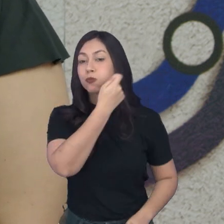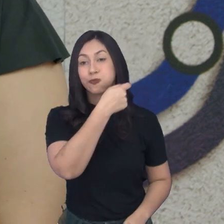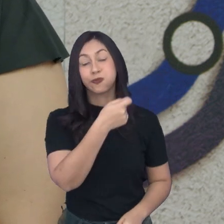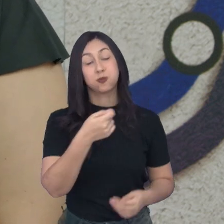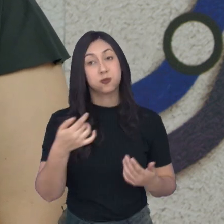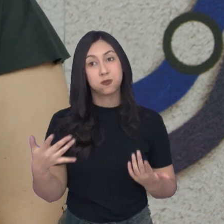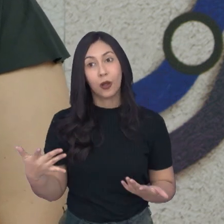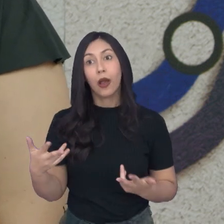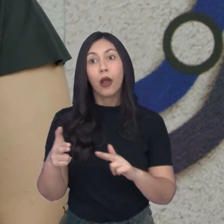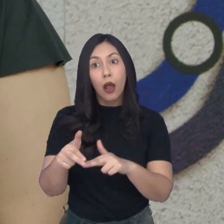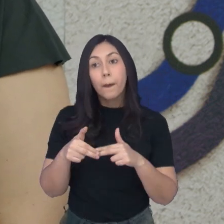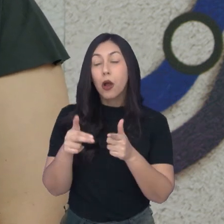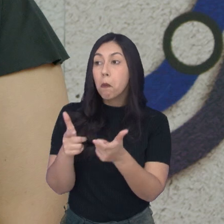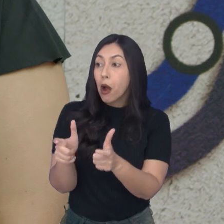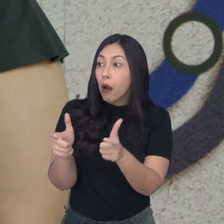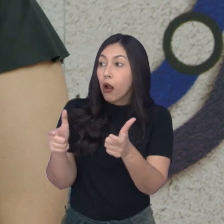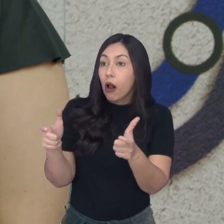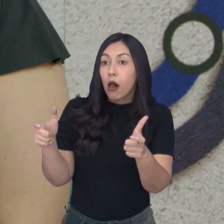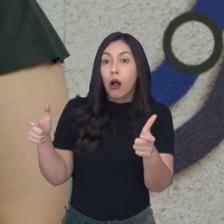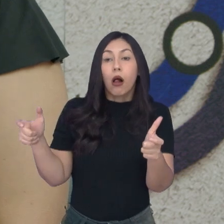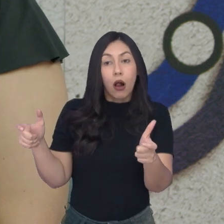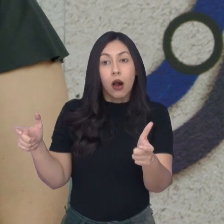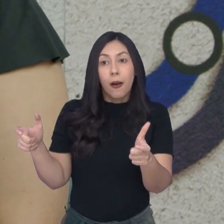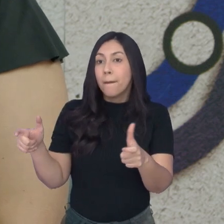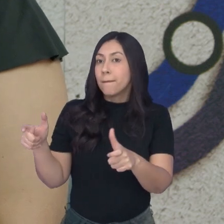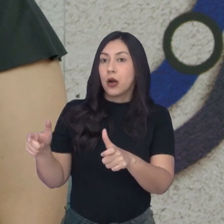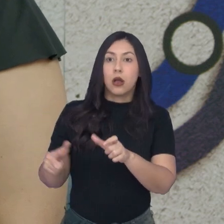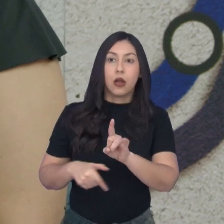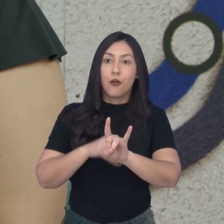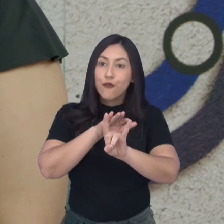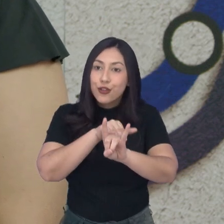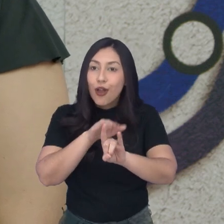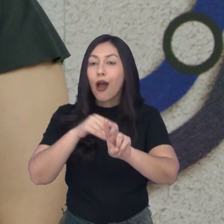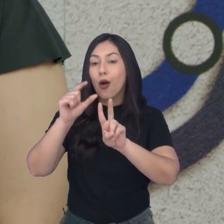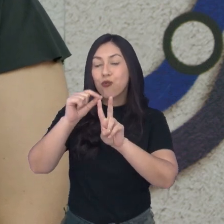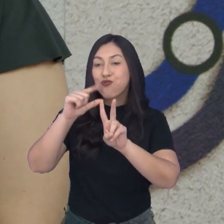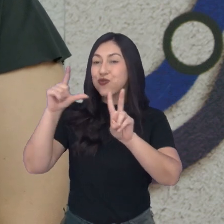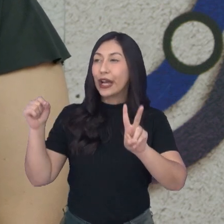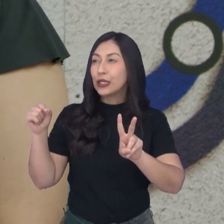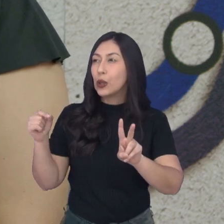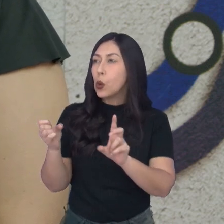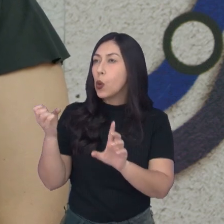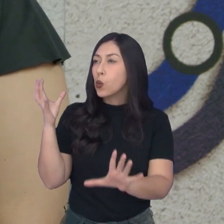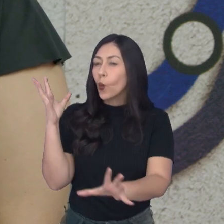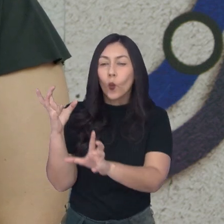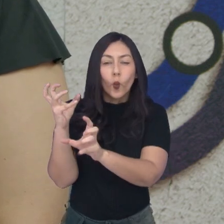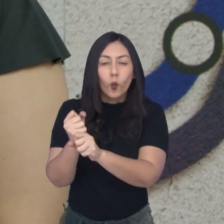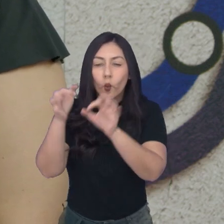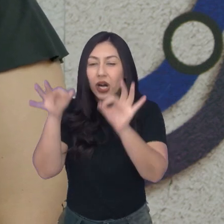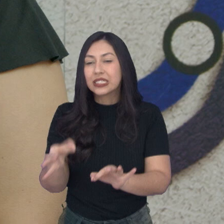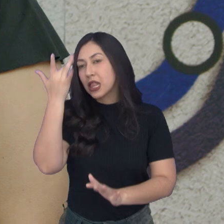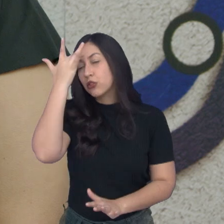Então, cresceu muito o número de veganos e vegetarianos. A gente não tem um número exato, né? Mas estima-se mais de 7